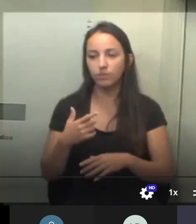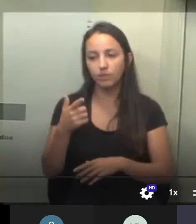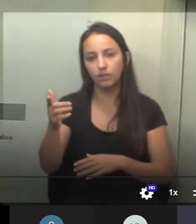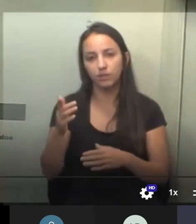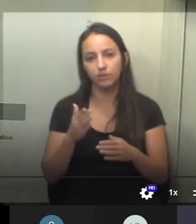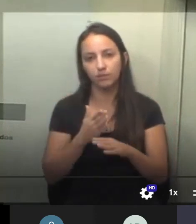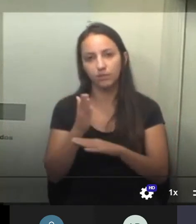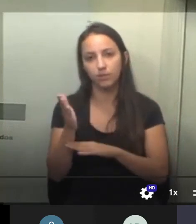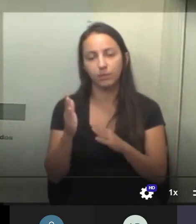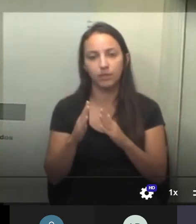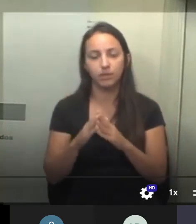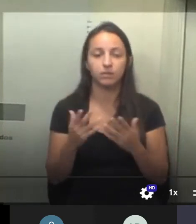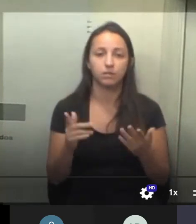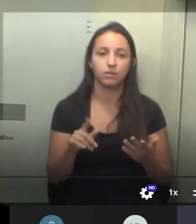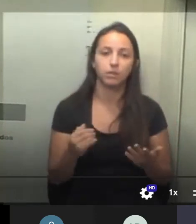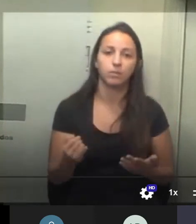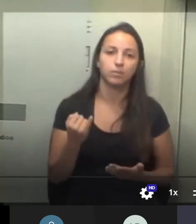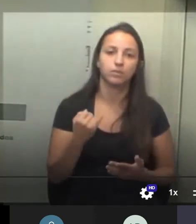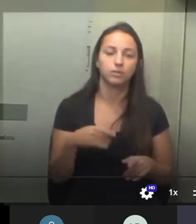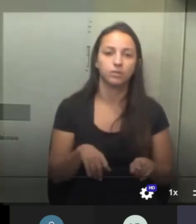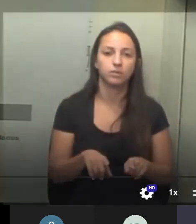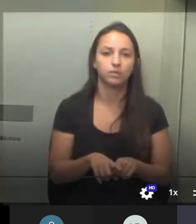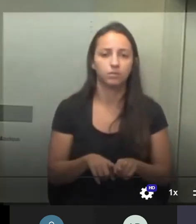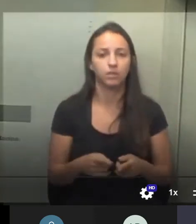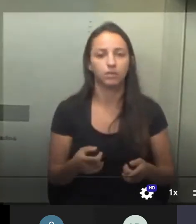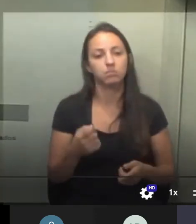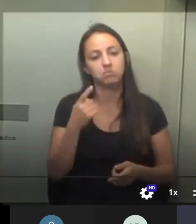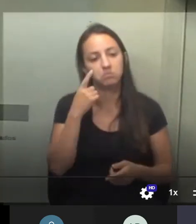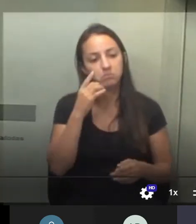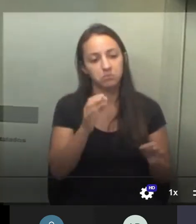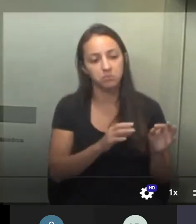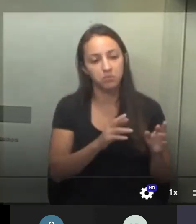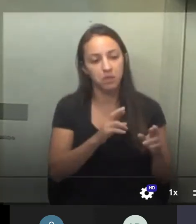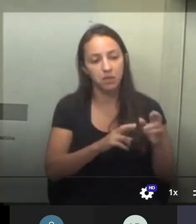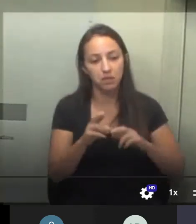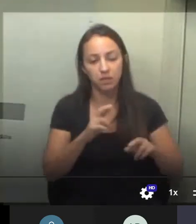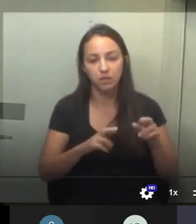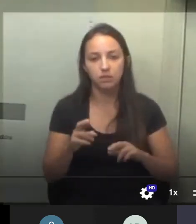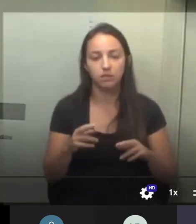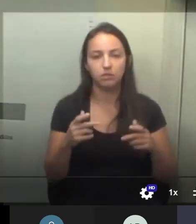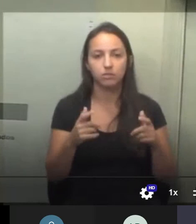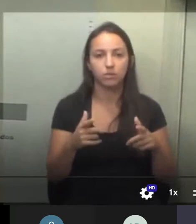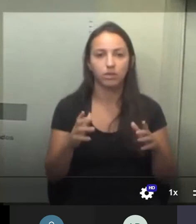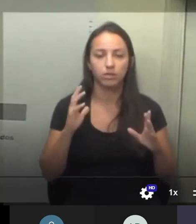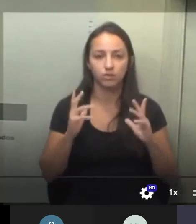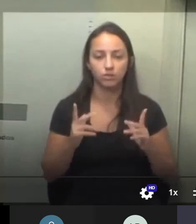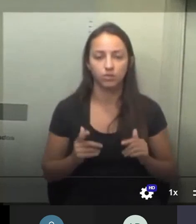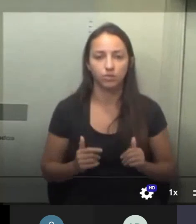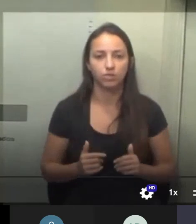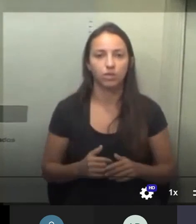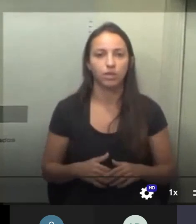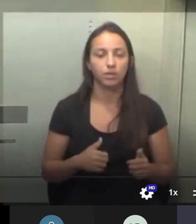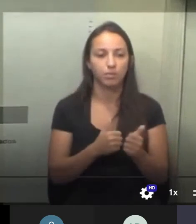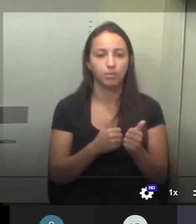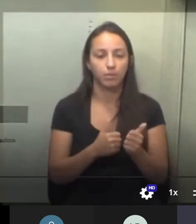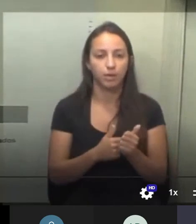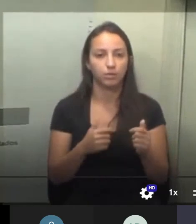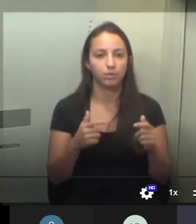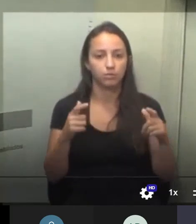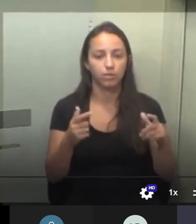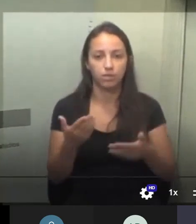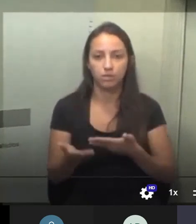para casa. Então, é muito importante também considerar esse ambiente de higiene próximo aos ambientes